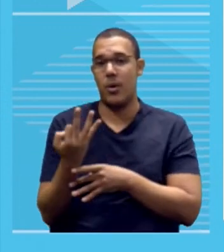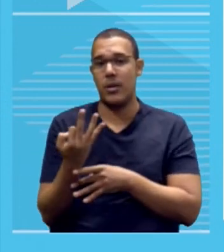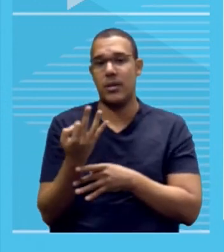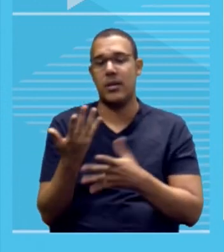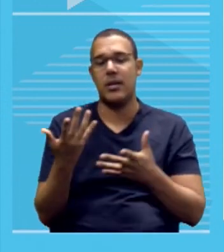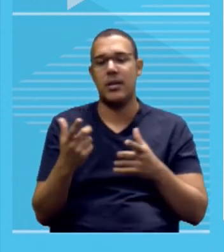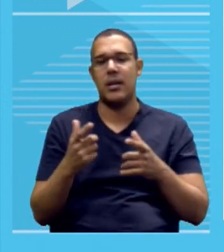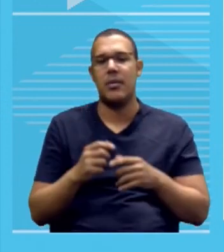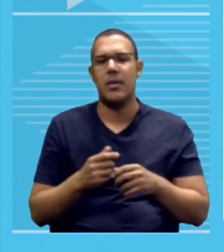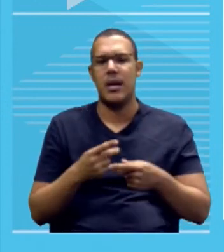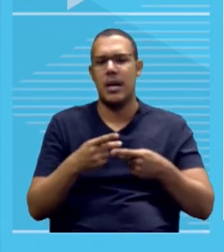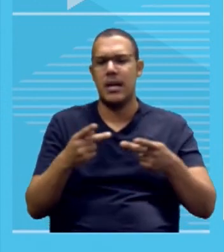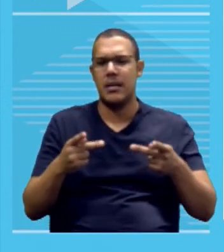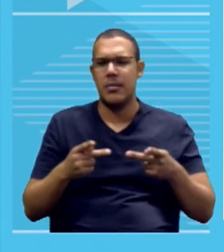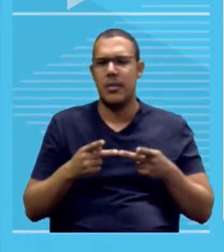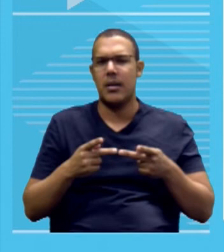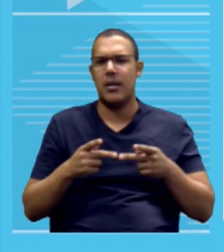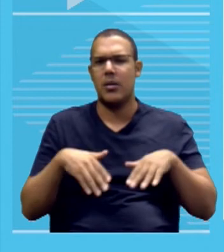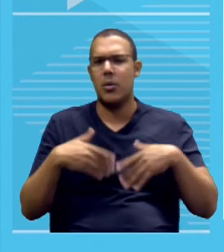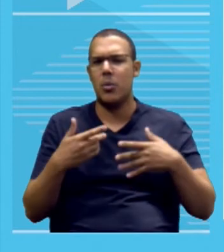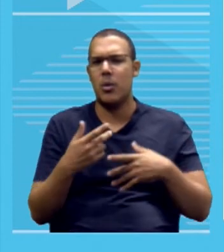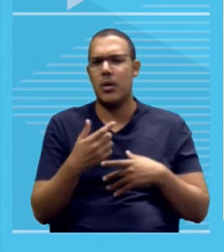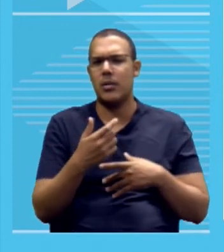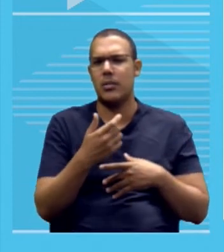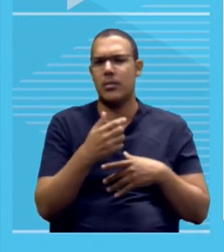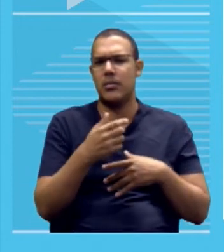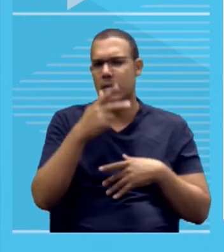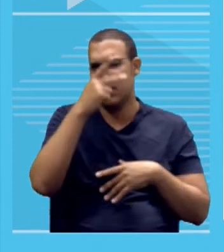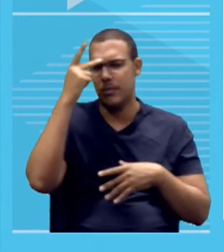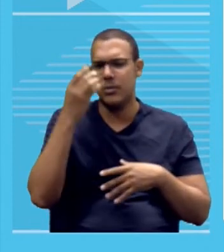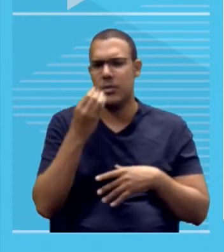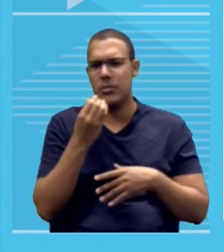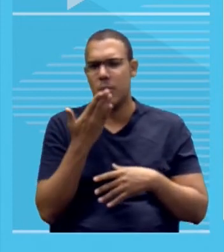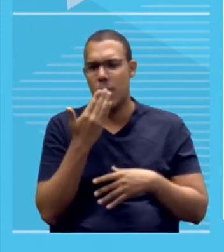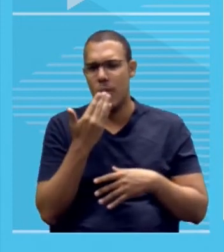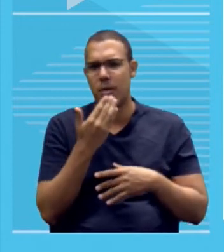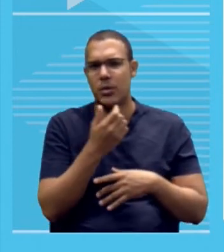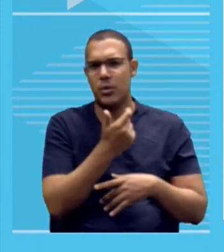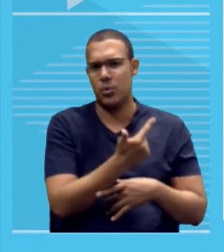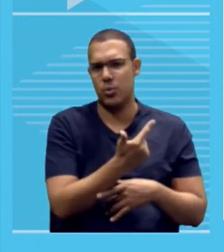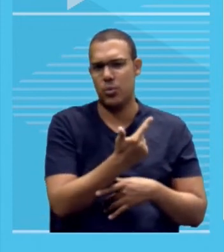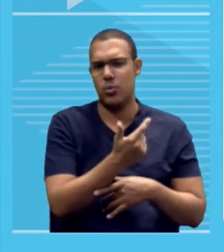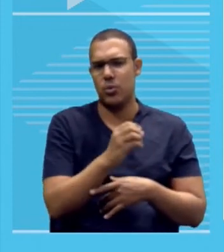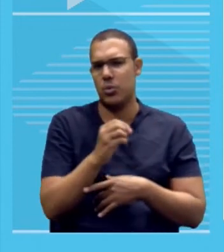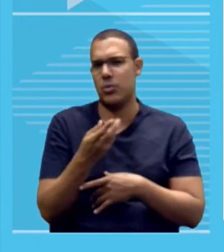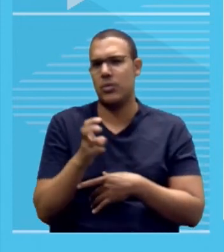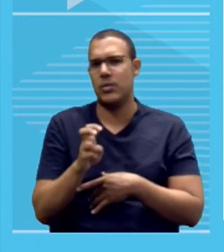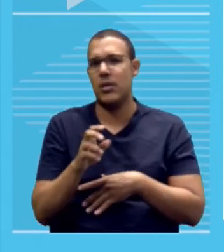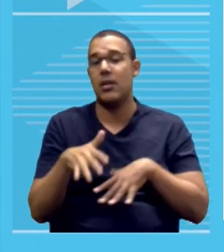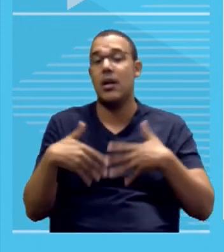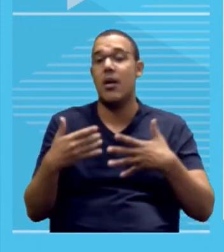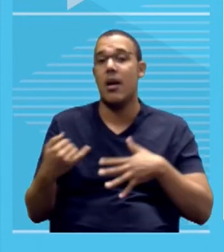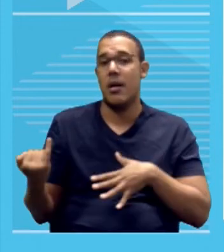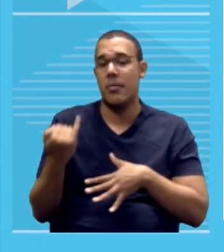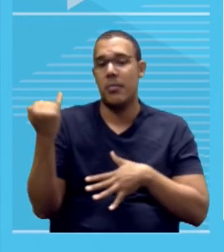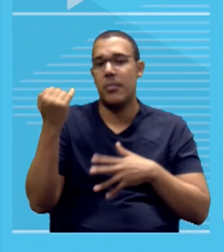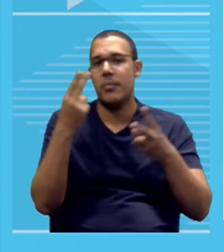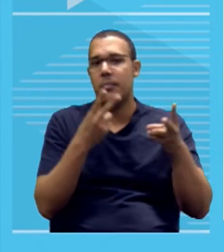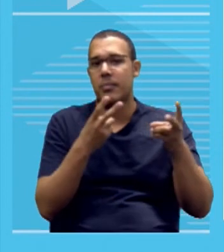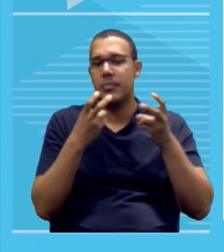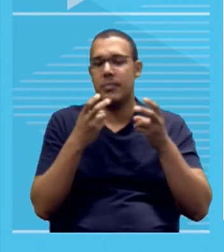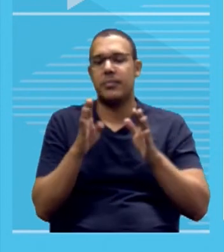prato ele serve quantas pessoas duas cinco importante que você saiba disso é importante perceber isso